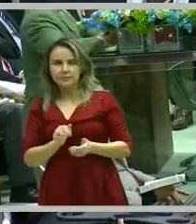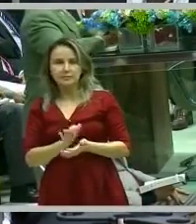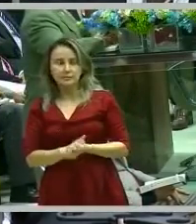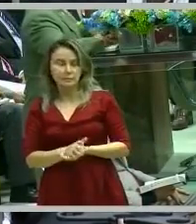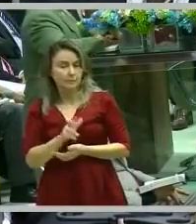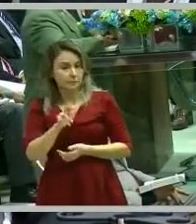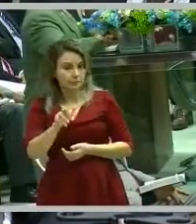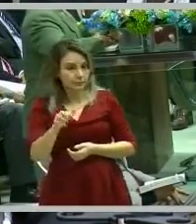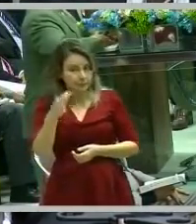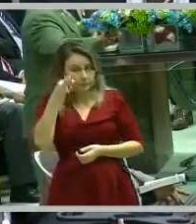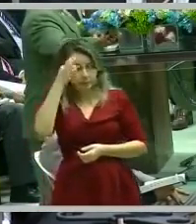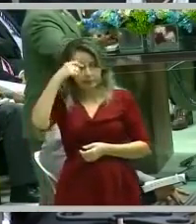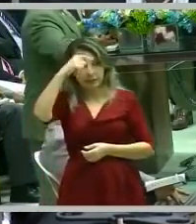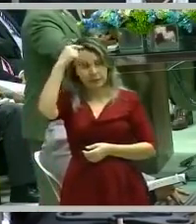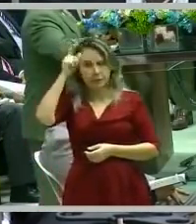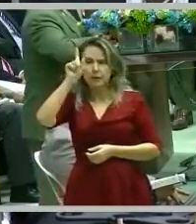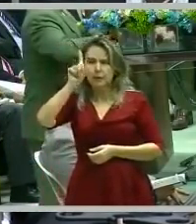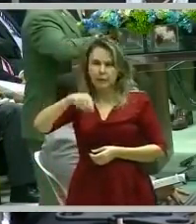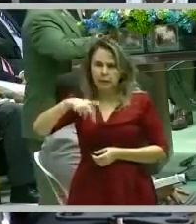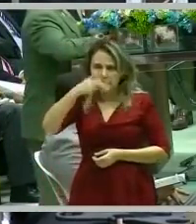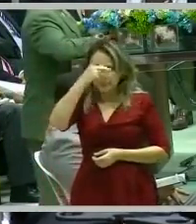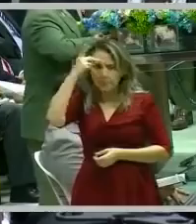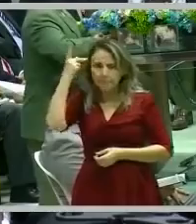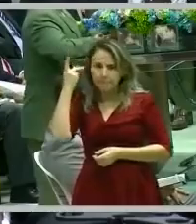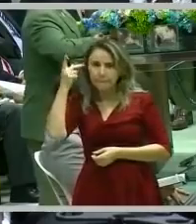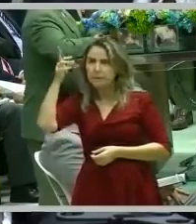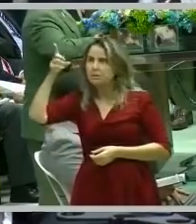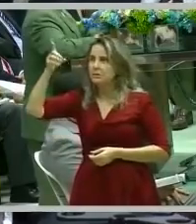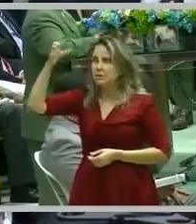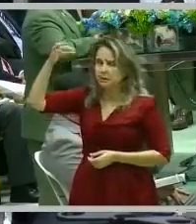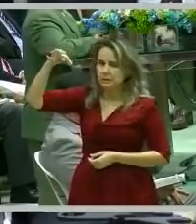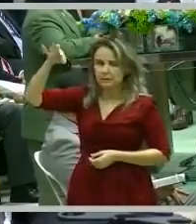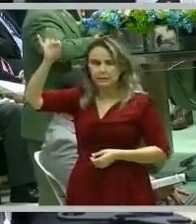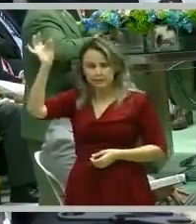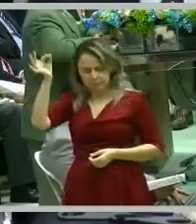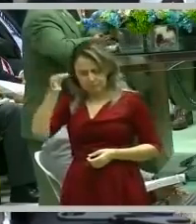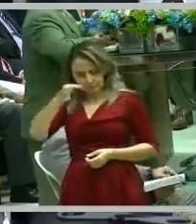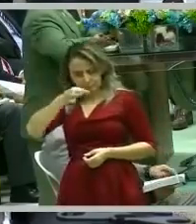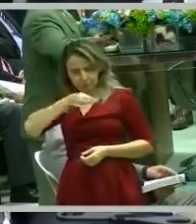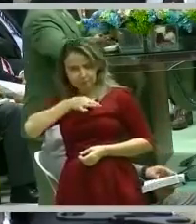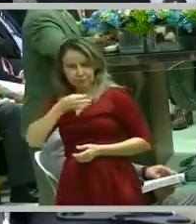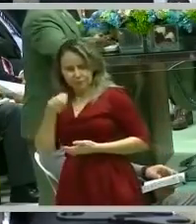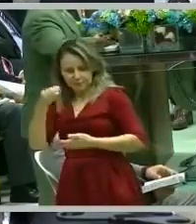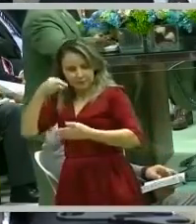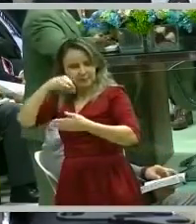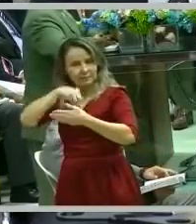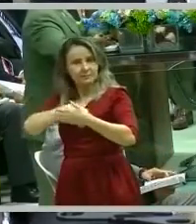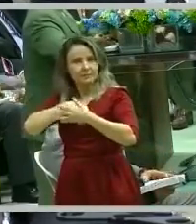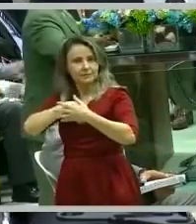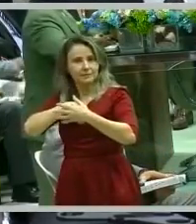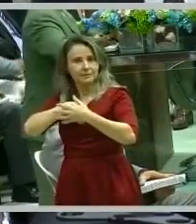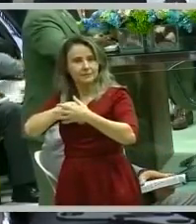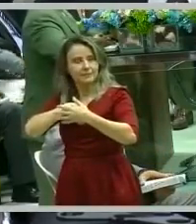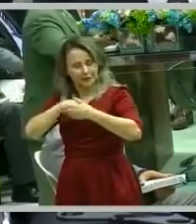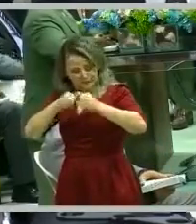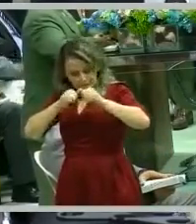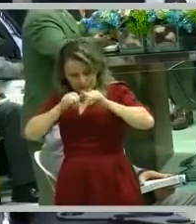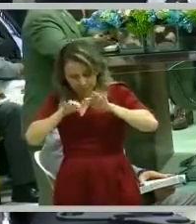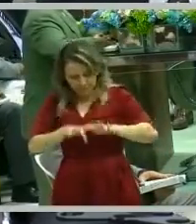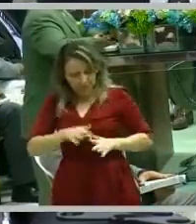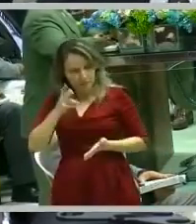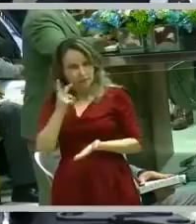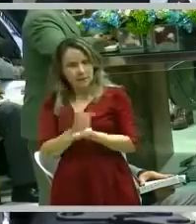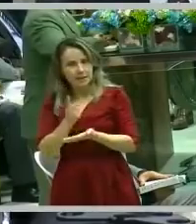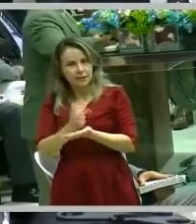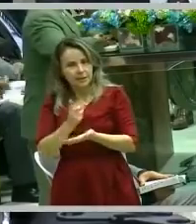Irmãos, o Espírito Santo, ele é uma pessoa que se apodera de outra pessoa. Ele se apodera, ele pega a pessoa que foi